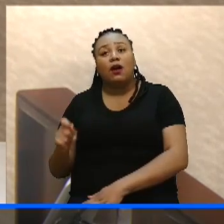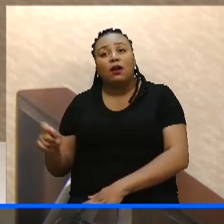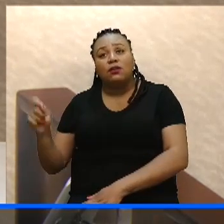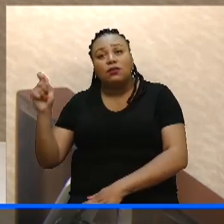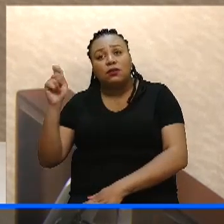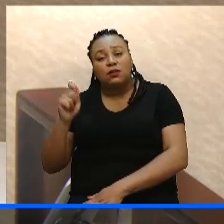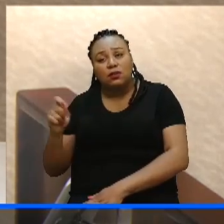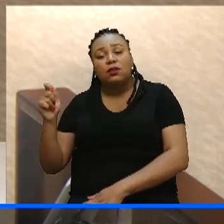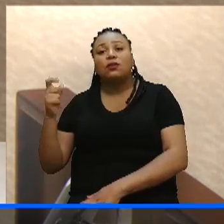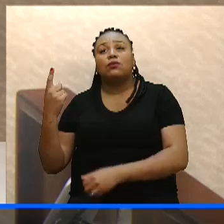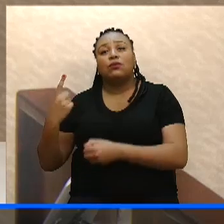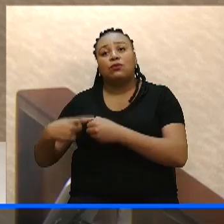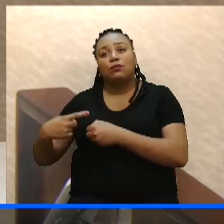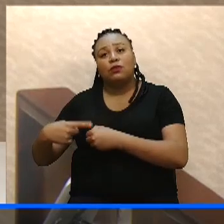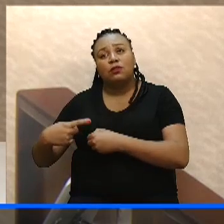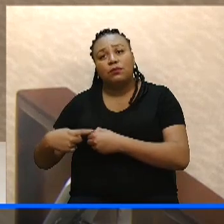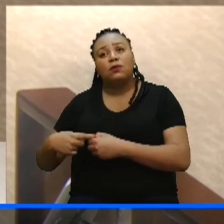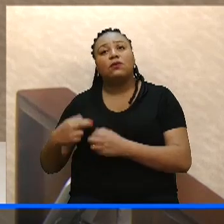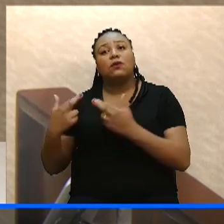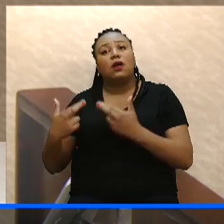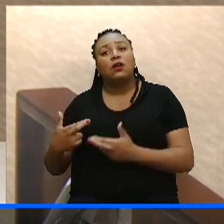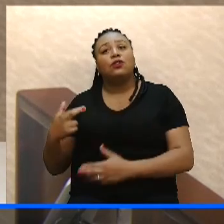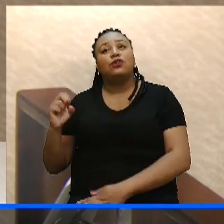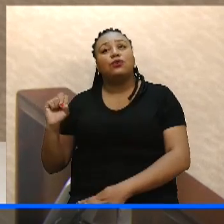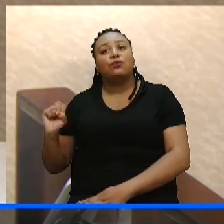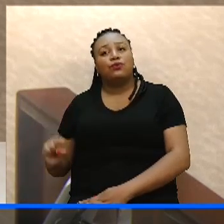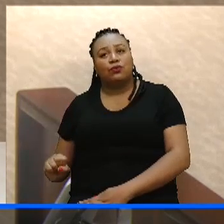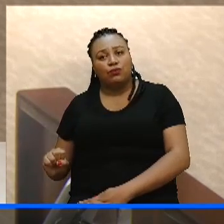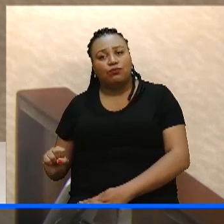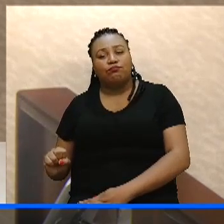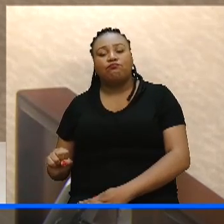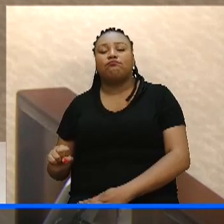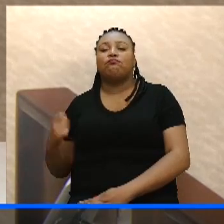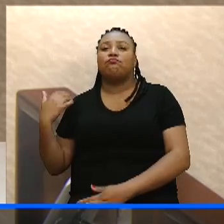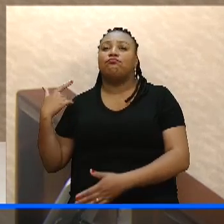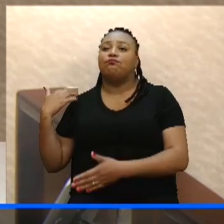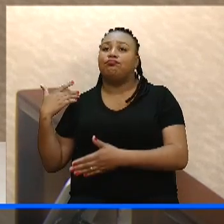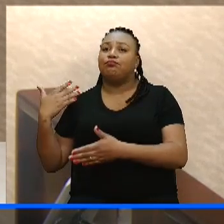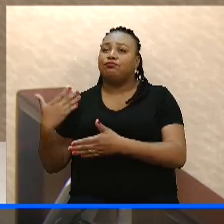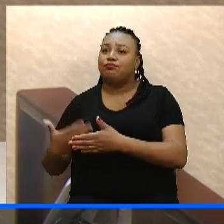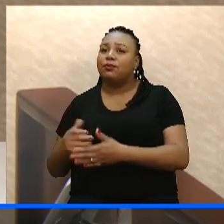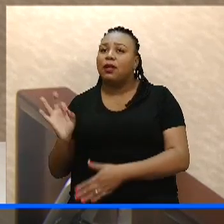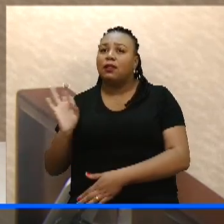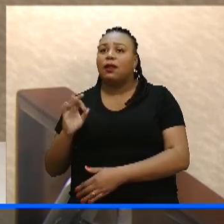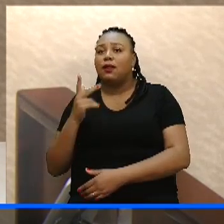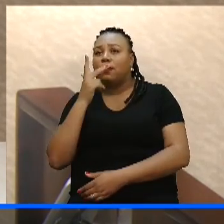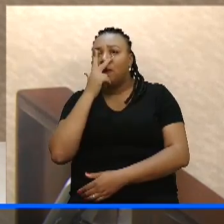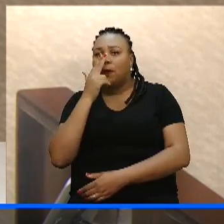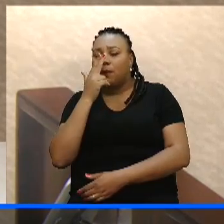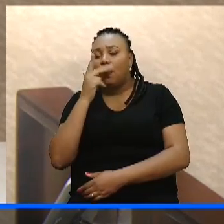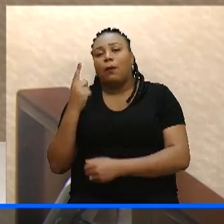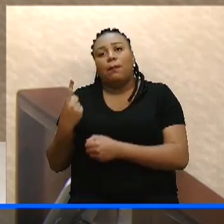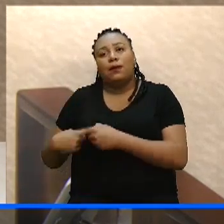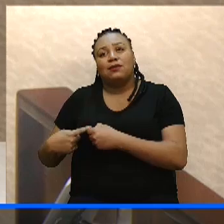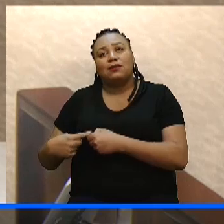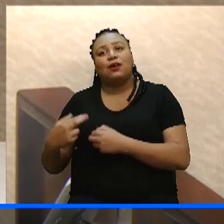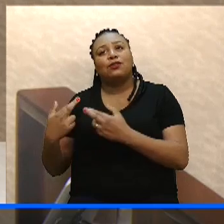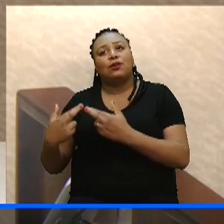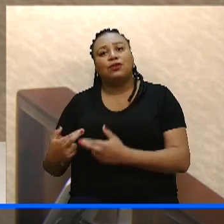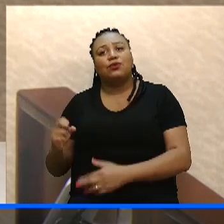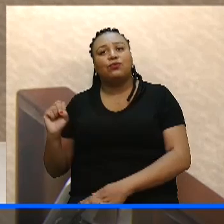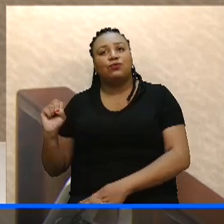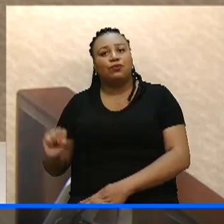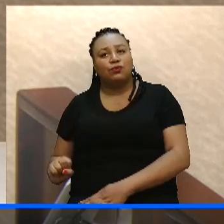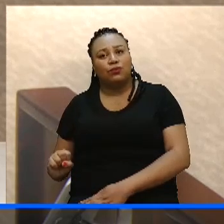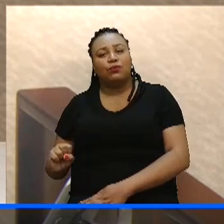sul de lá para cá nada mais seria igual para as cidades da zona sul